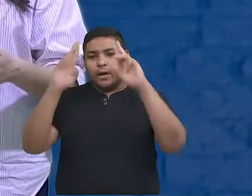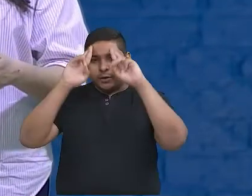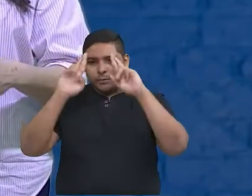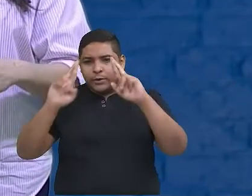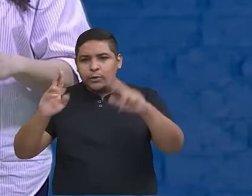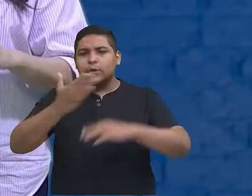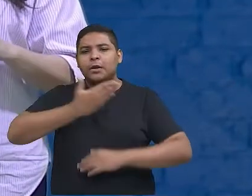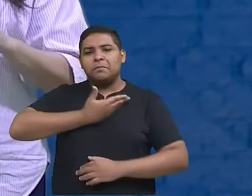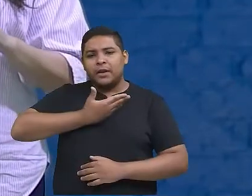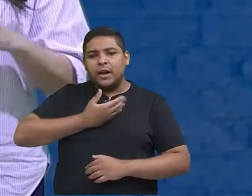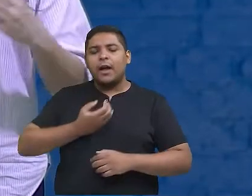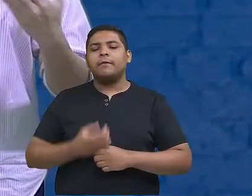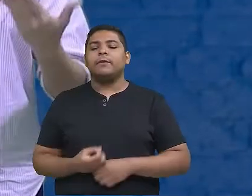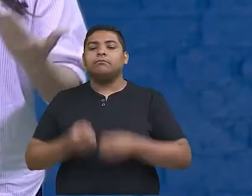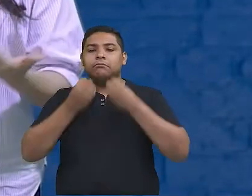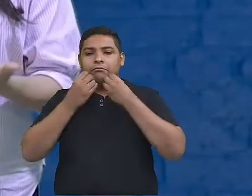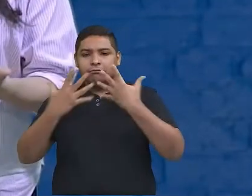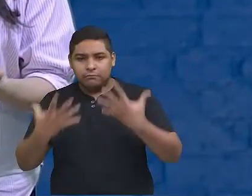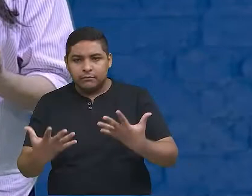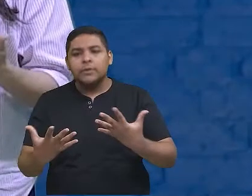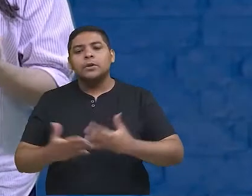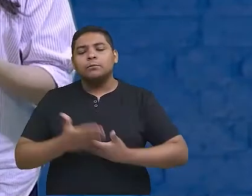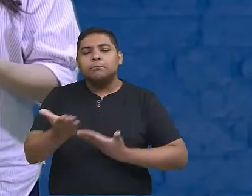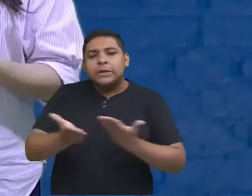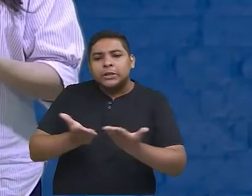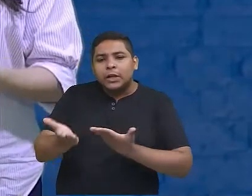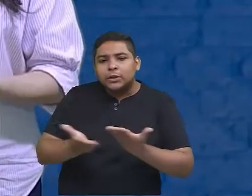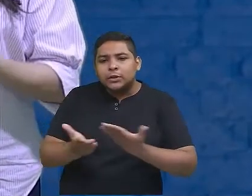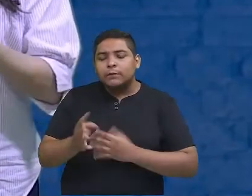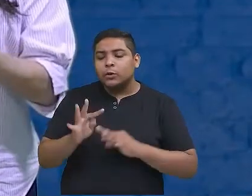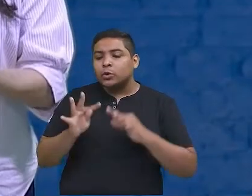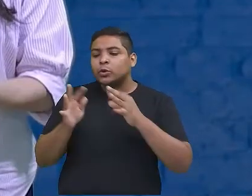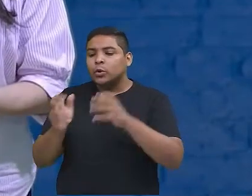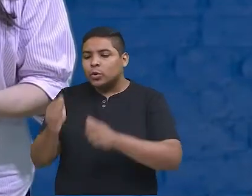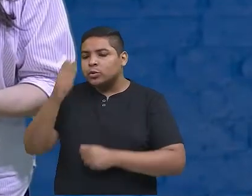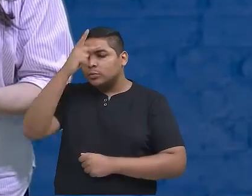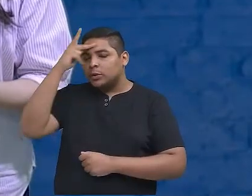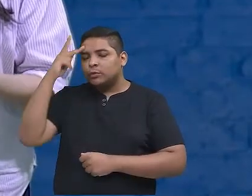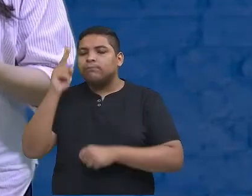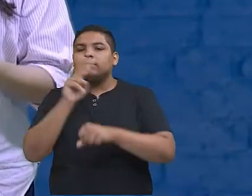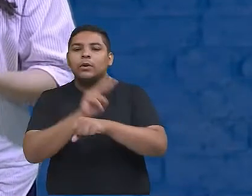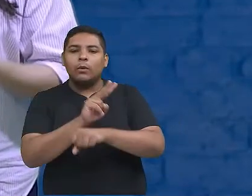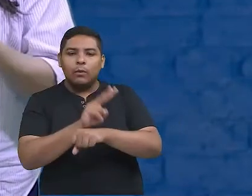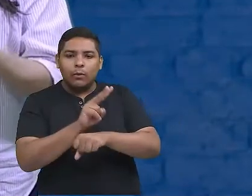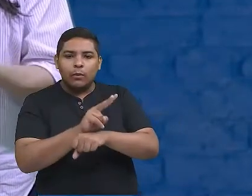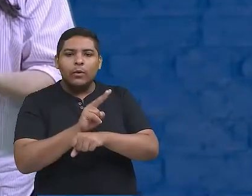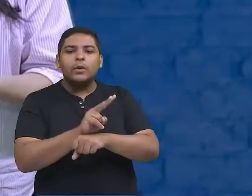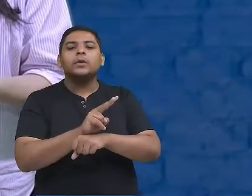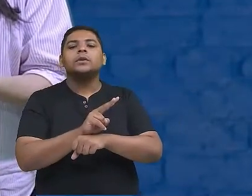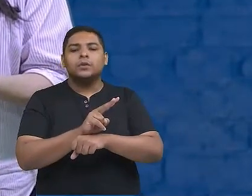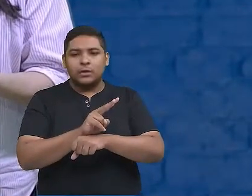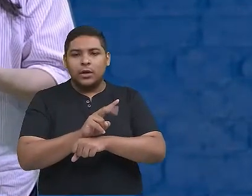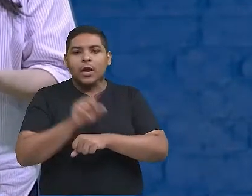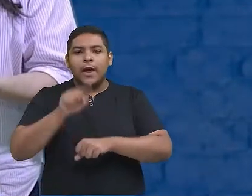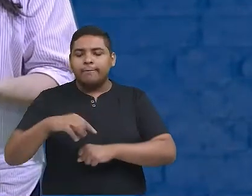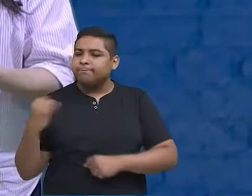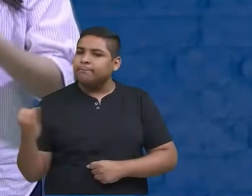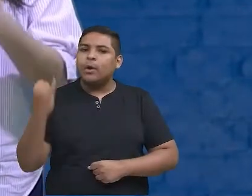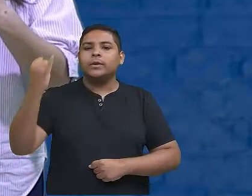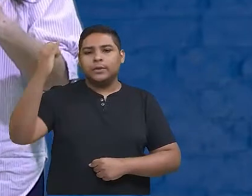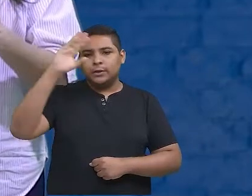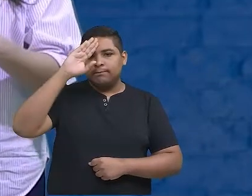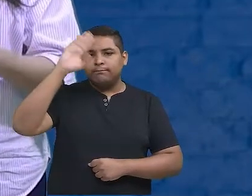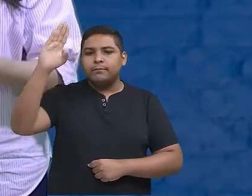ou seja, todos nós cuidando de um bem comum, do bem precioso, que